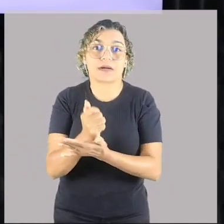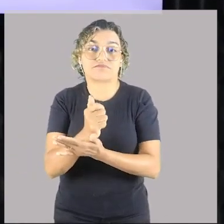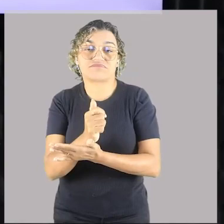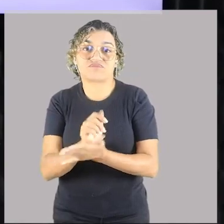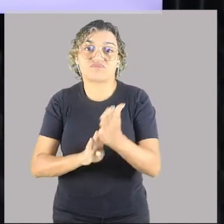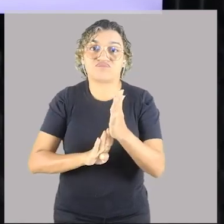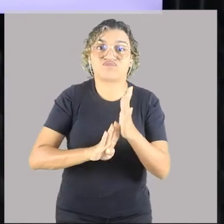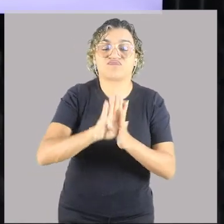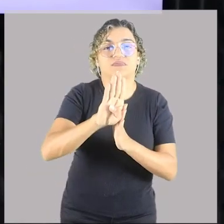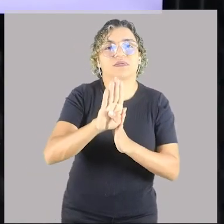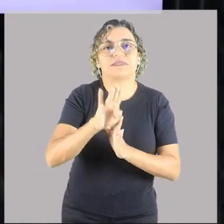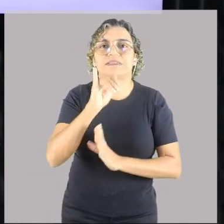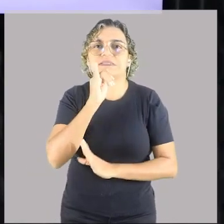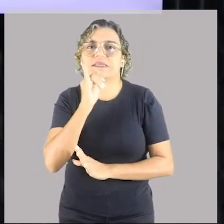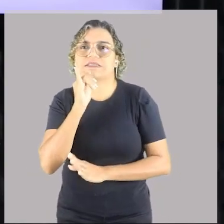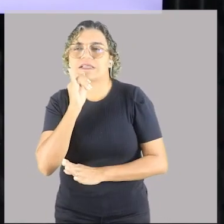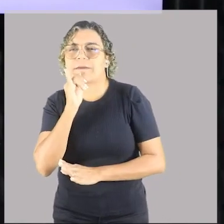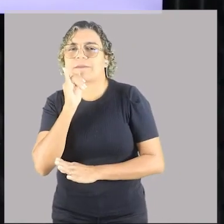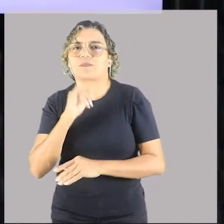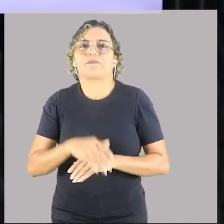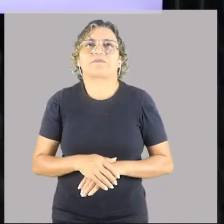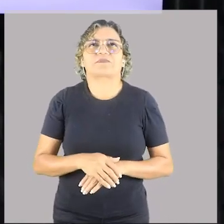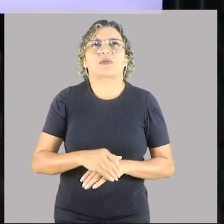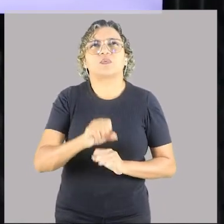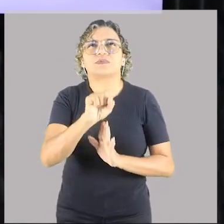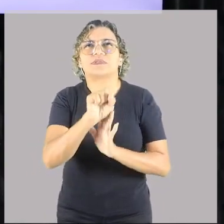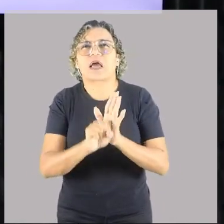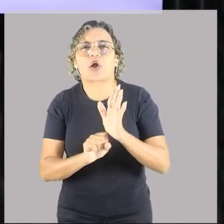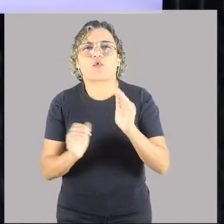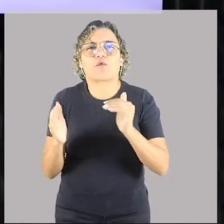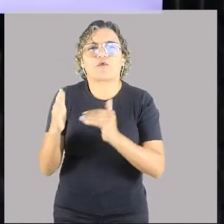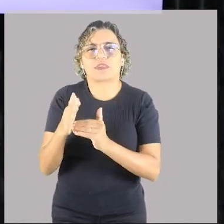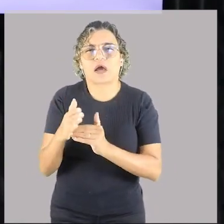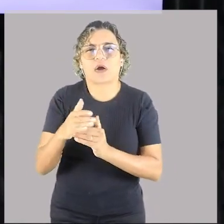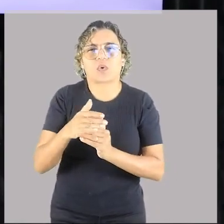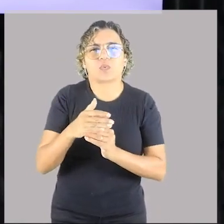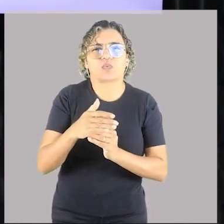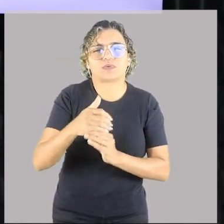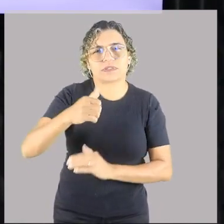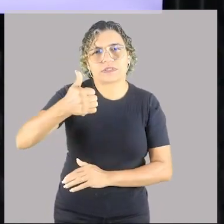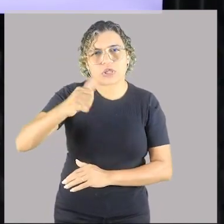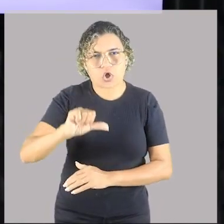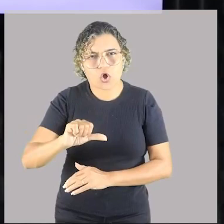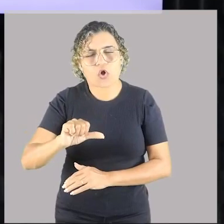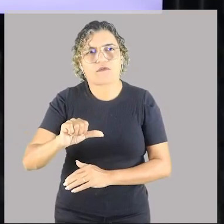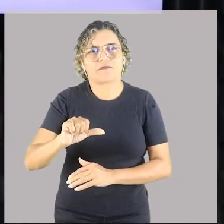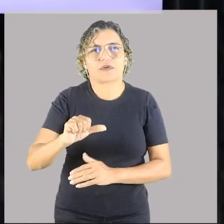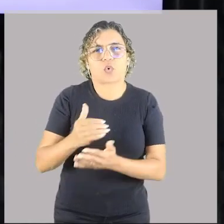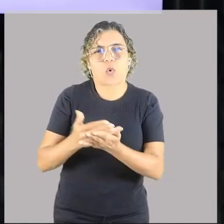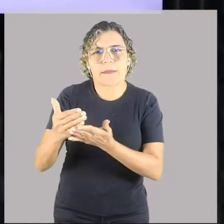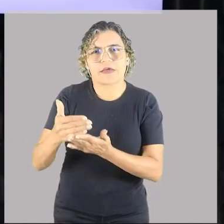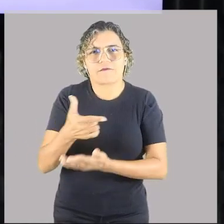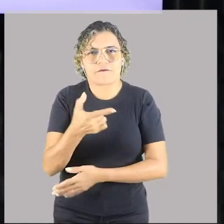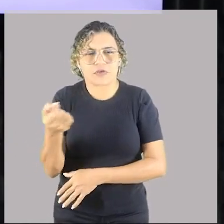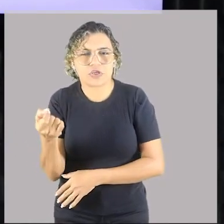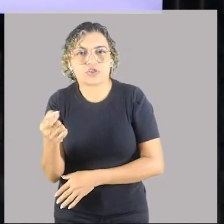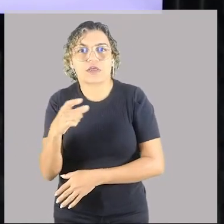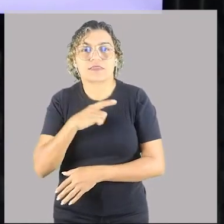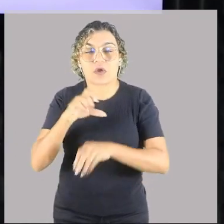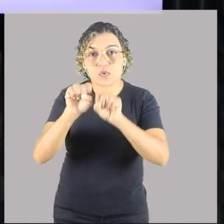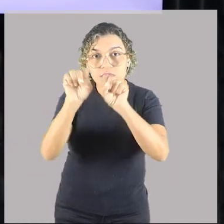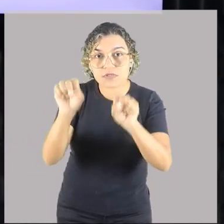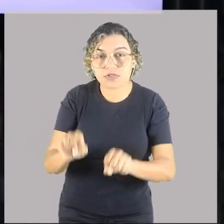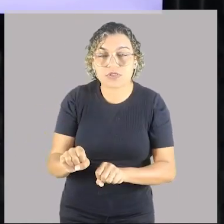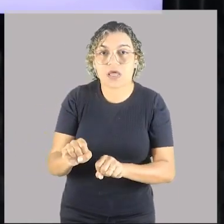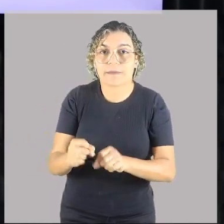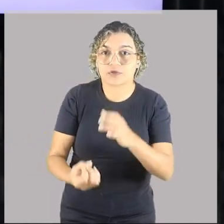maior. Não é à toa que quando chega no finalzinho do século XIX, no início do século XX, nós temos um sistema